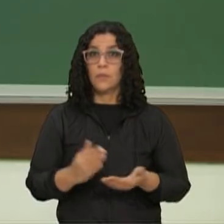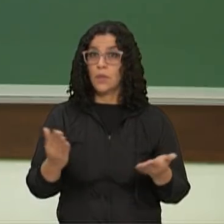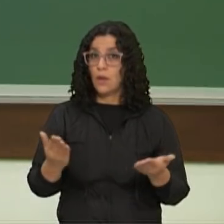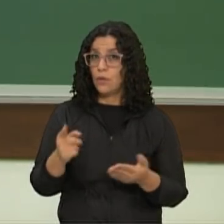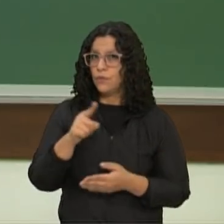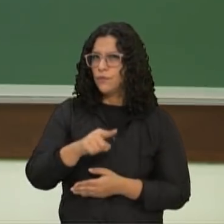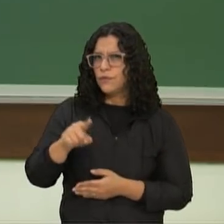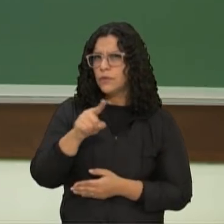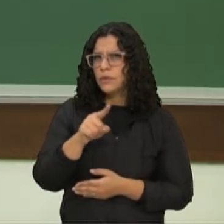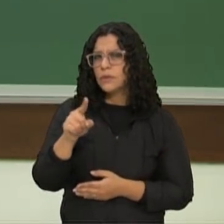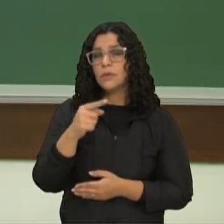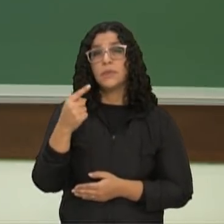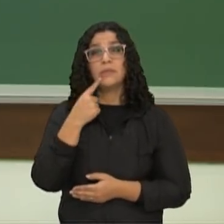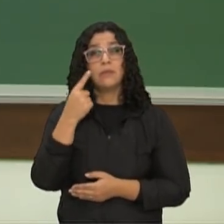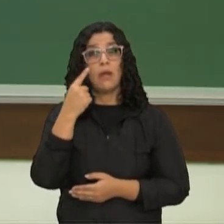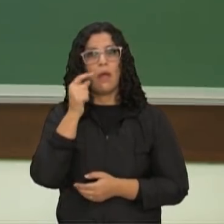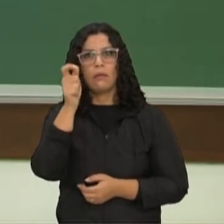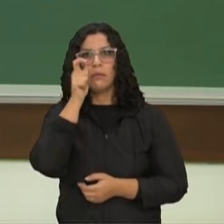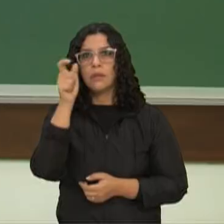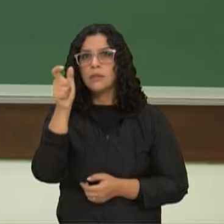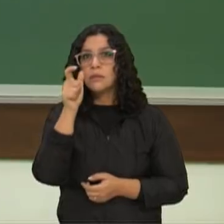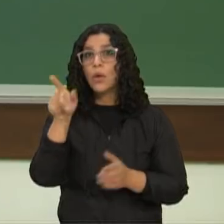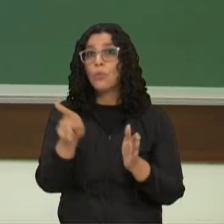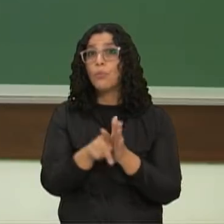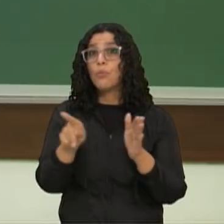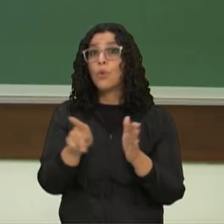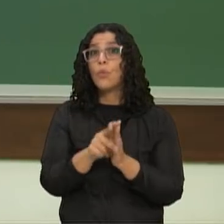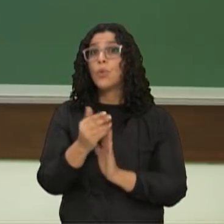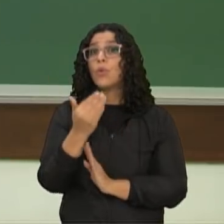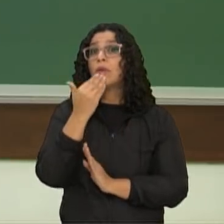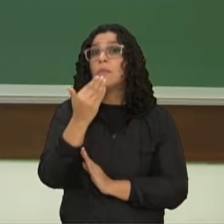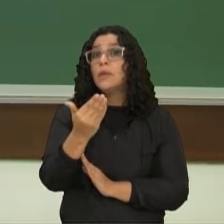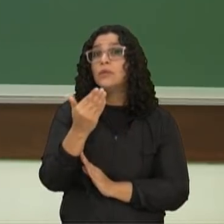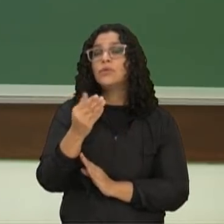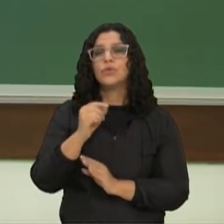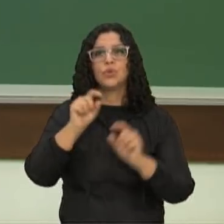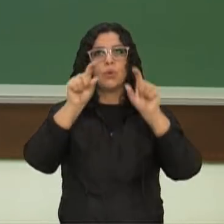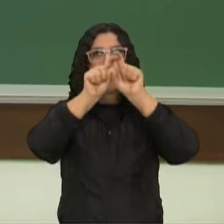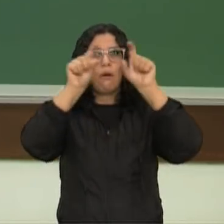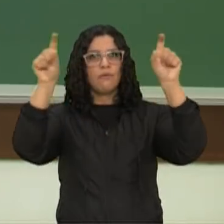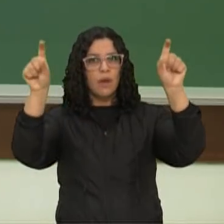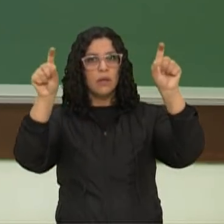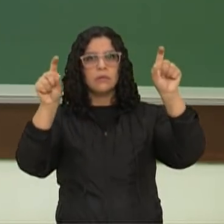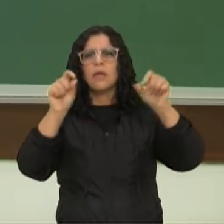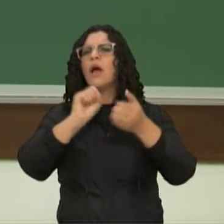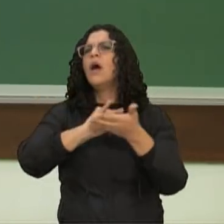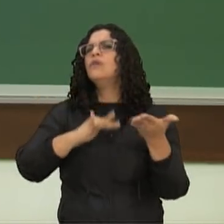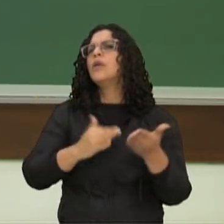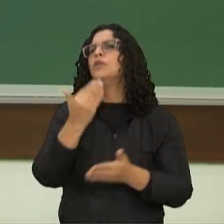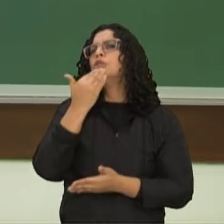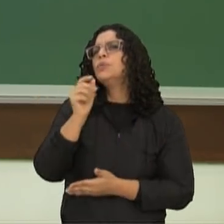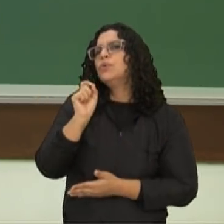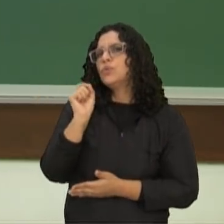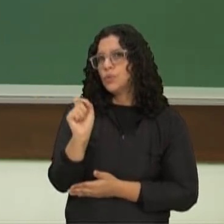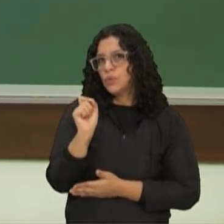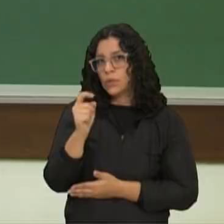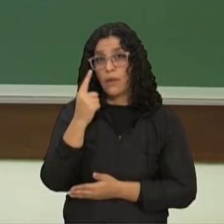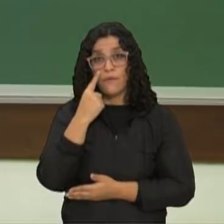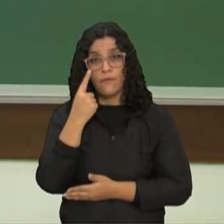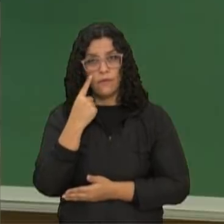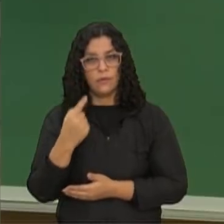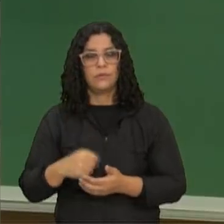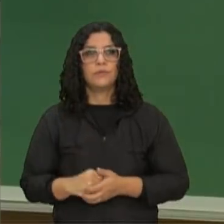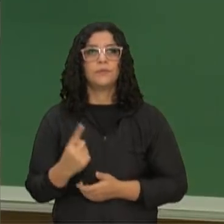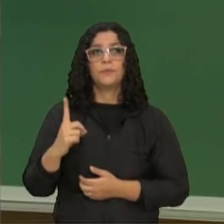Prezado estudante, o que você tem que estar sempre atento é no enunciado e me acompanhe e preste muita atenção na evidência que o enunciado está pedindo. Me acompanhe na